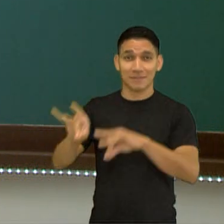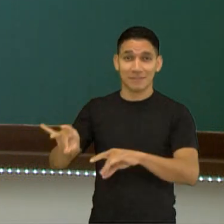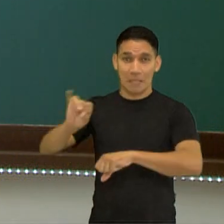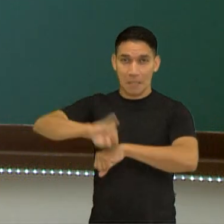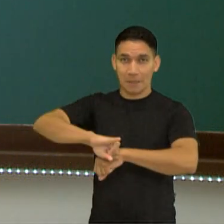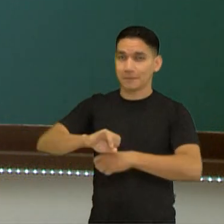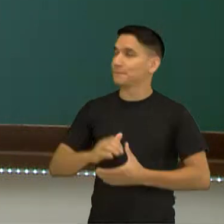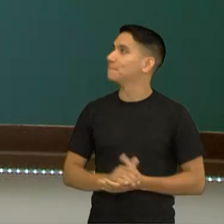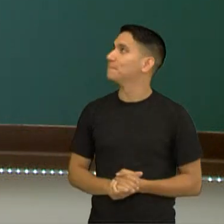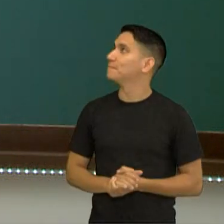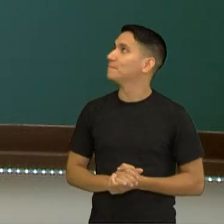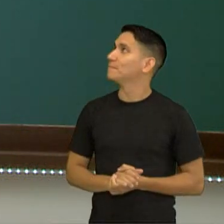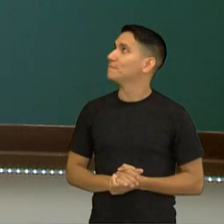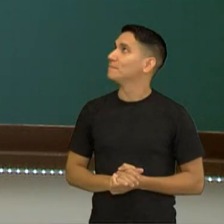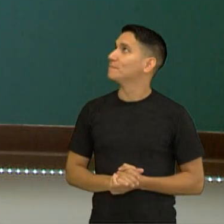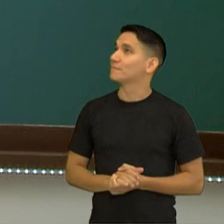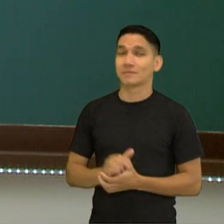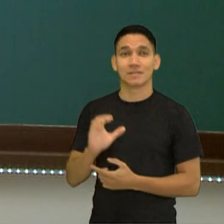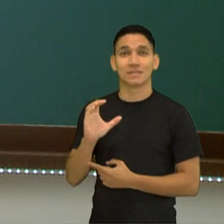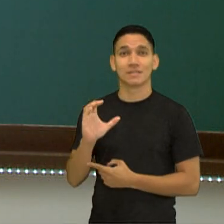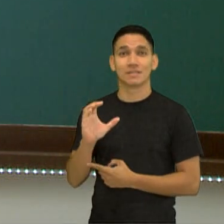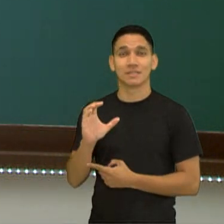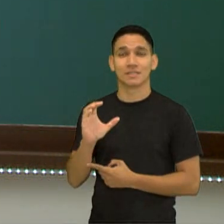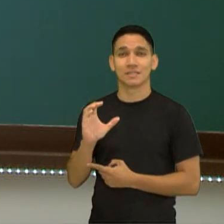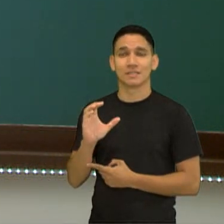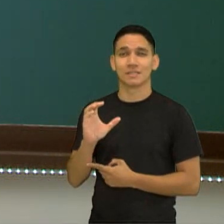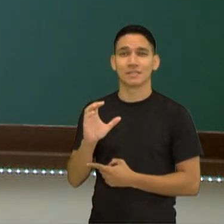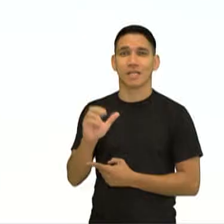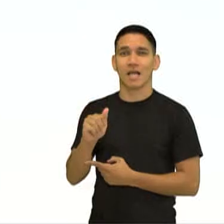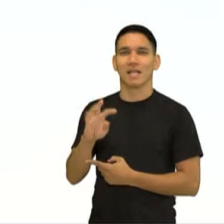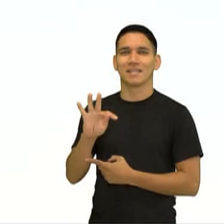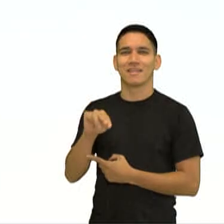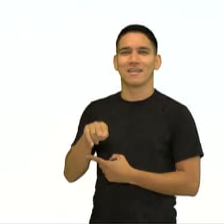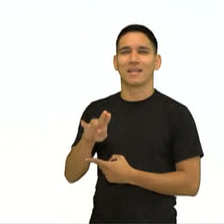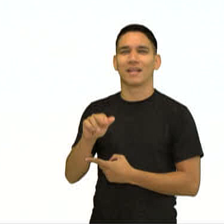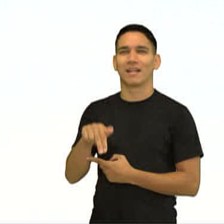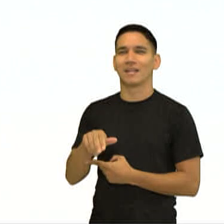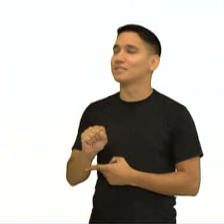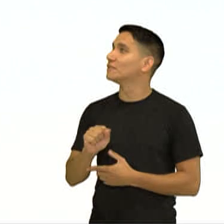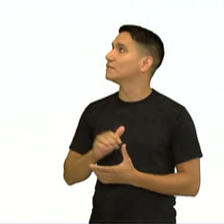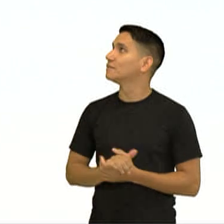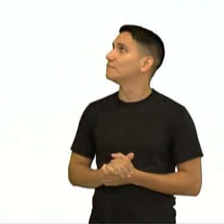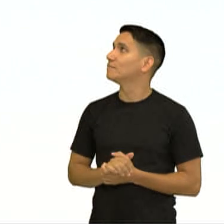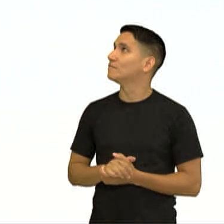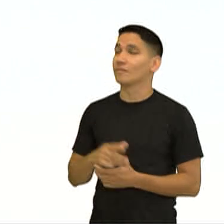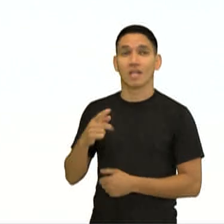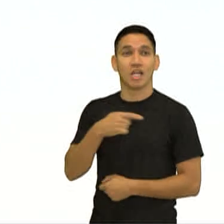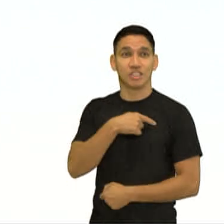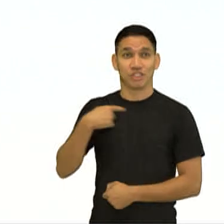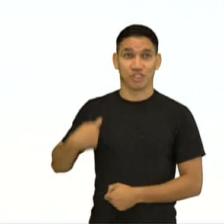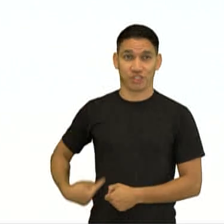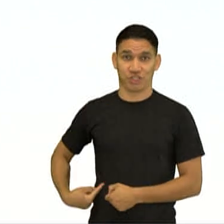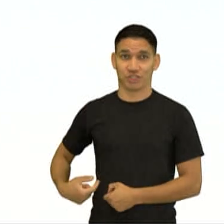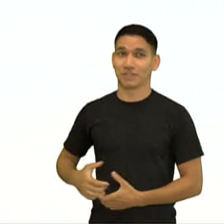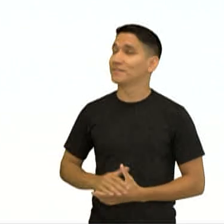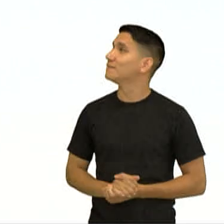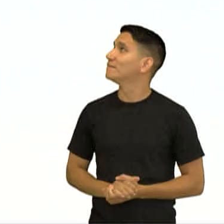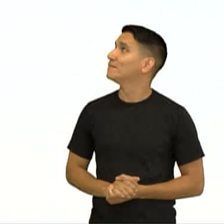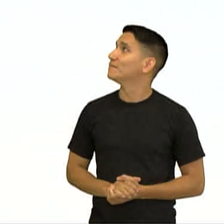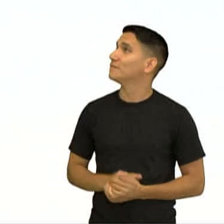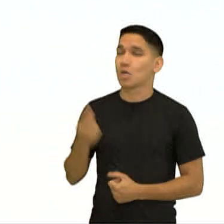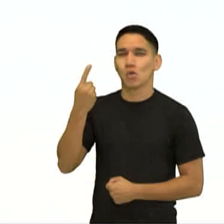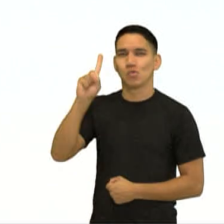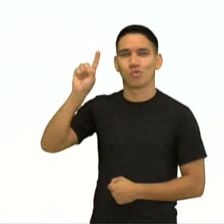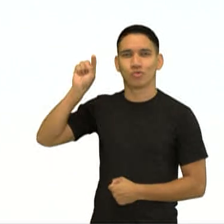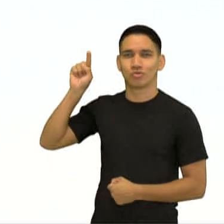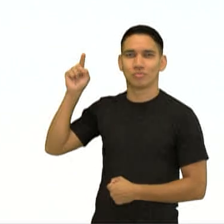Sydney. Letra C, em Atenas. Letra D, lá na China, tá? Em Pequim. E a última lá no